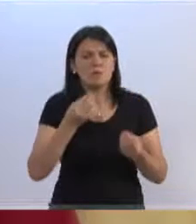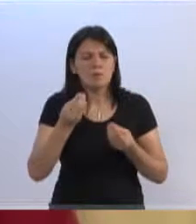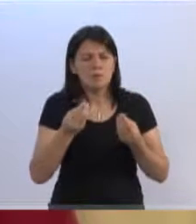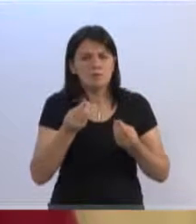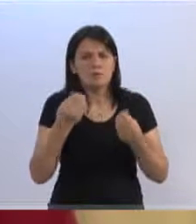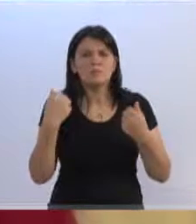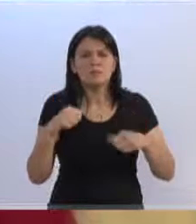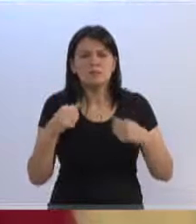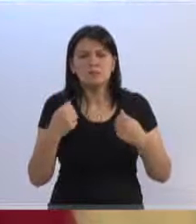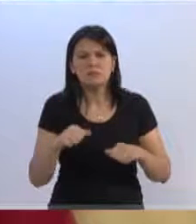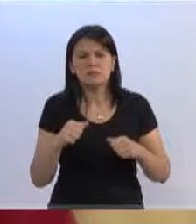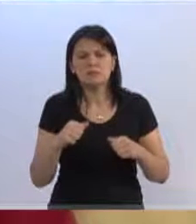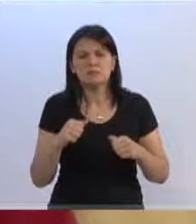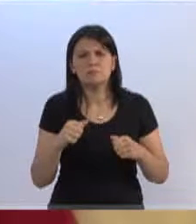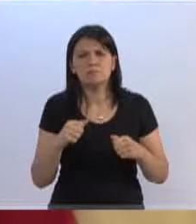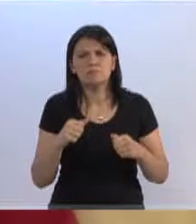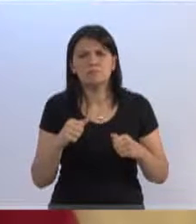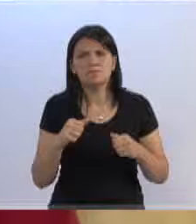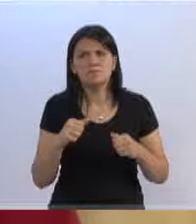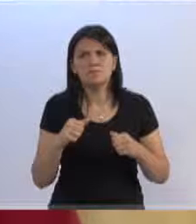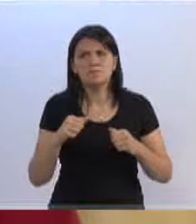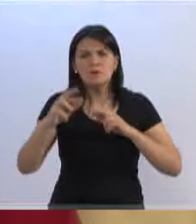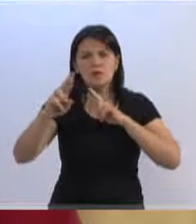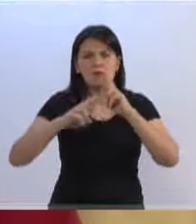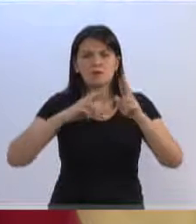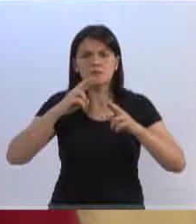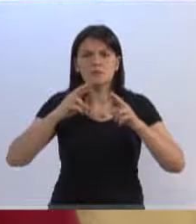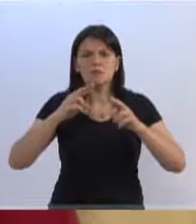relação com a imprensa.